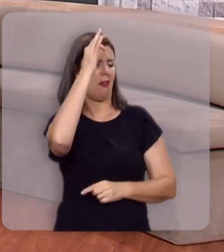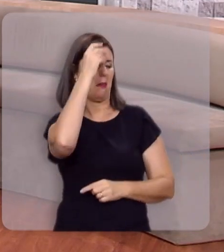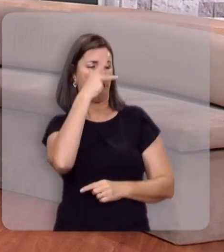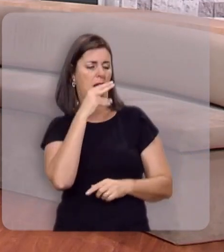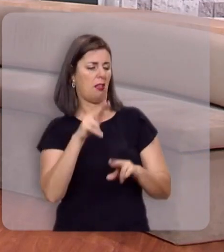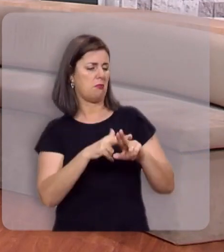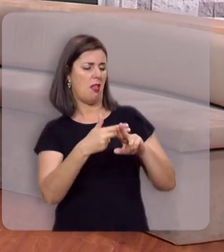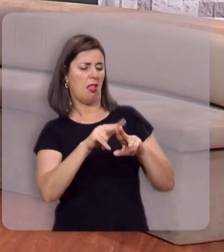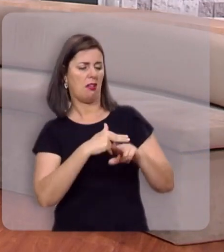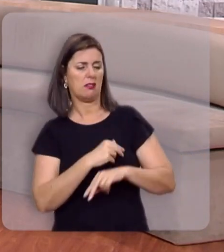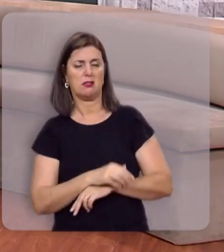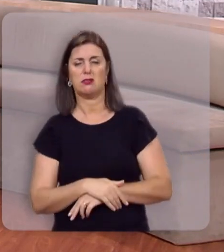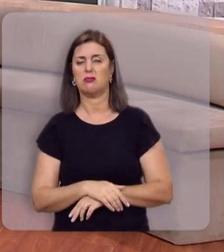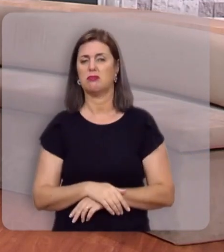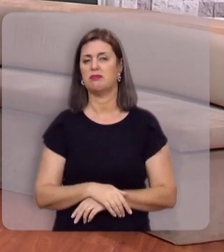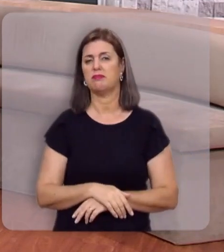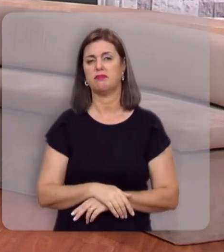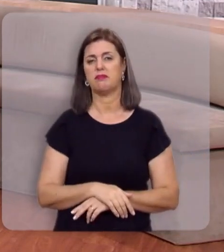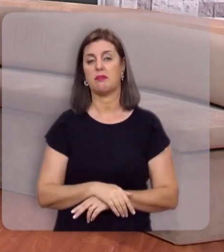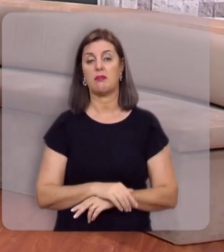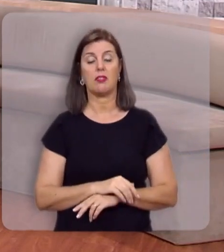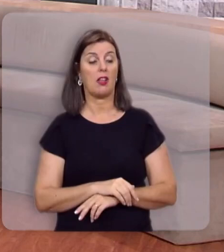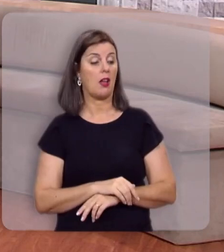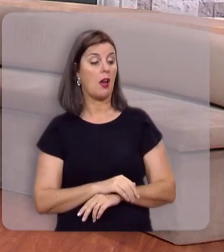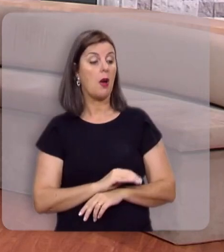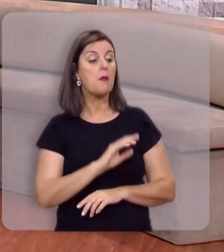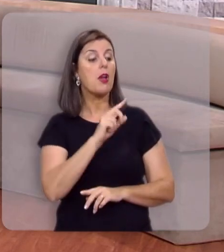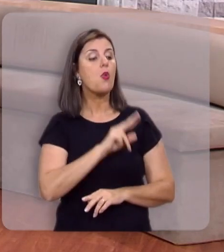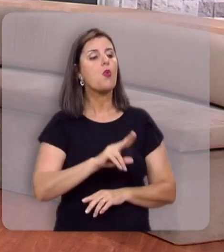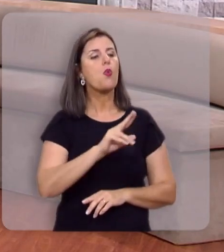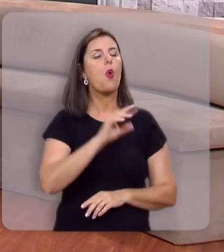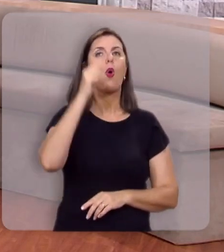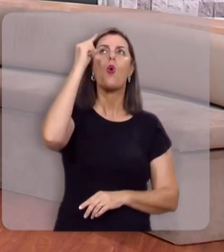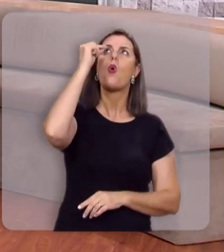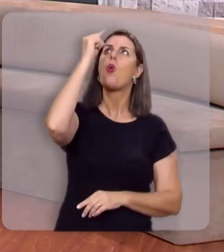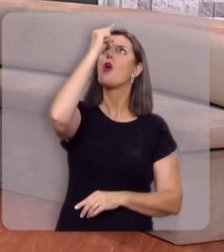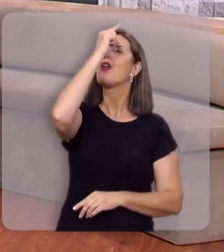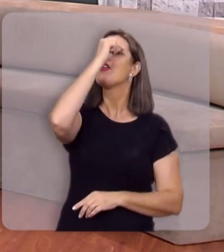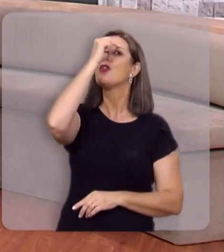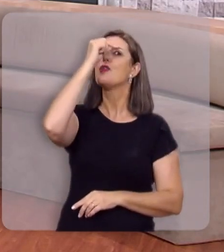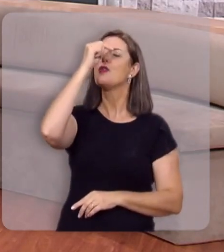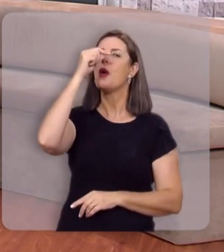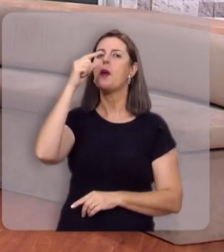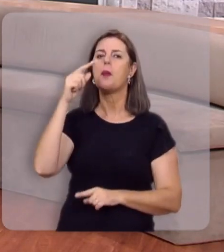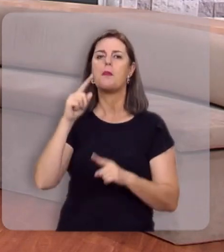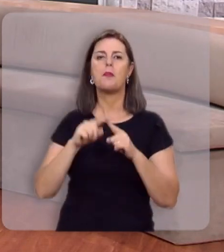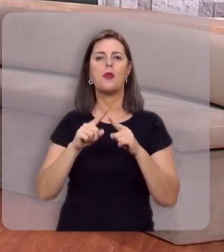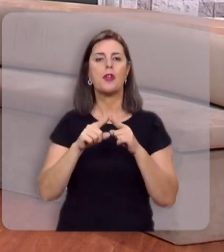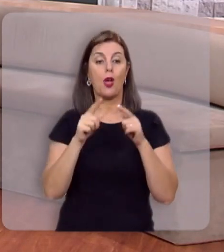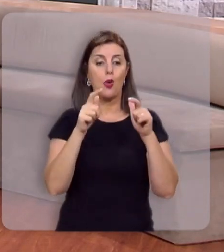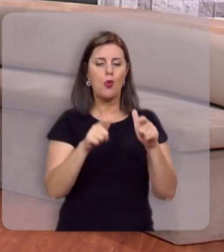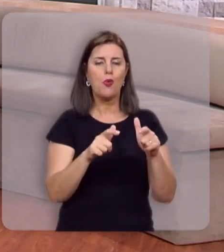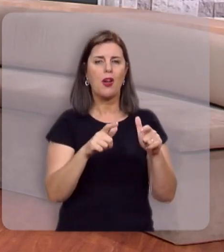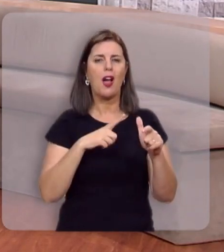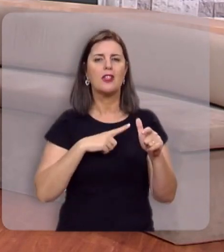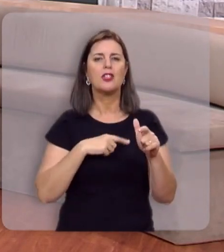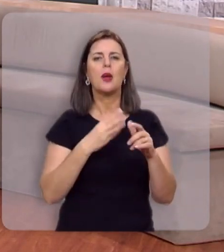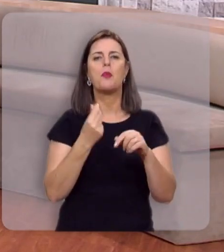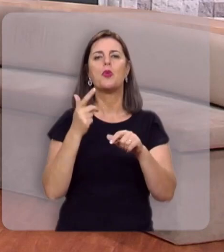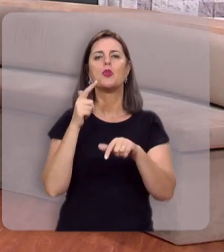espiritualmente vocês estão nus. Porque ele usa a figura do colírio, porque Laodiceia era o maior